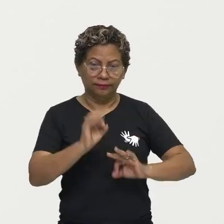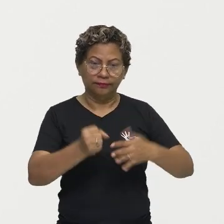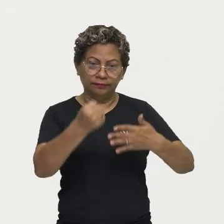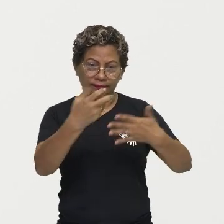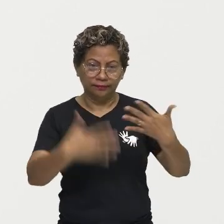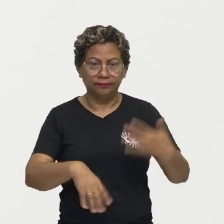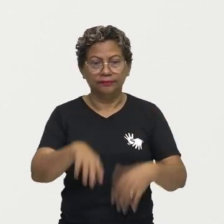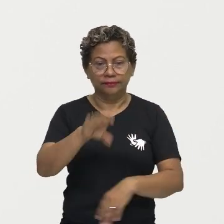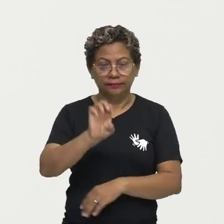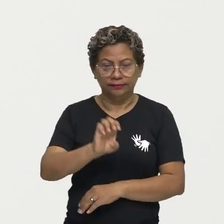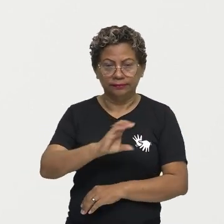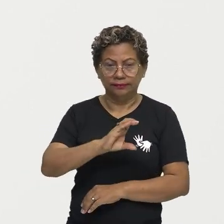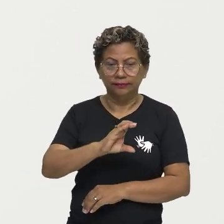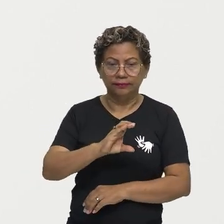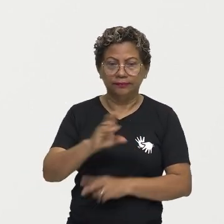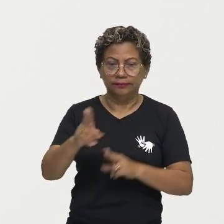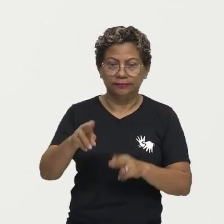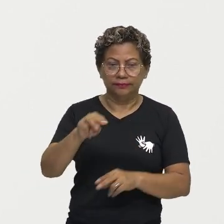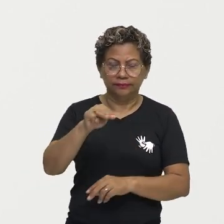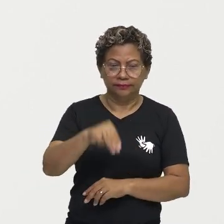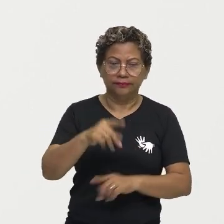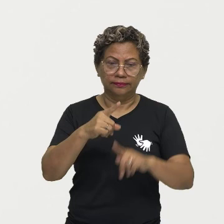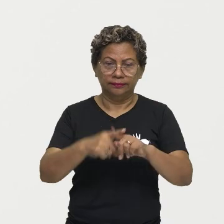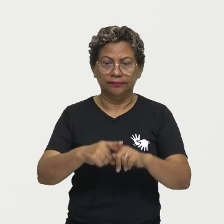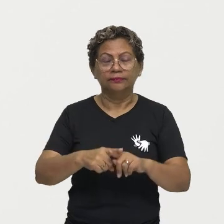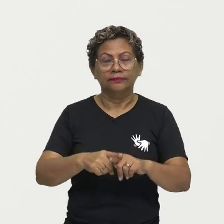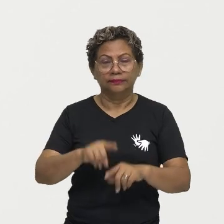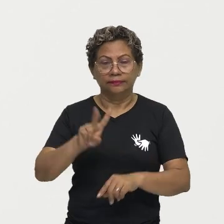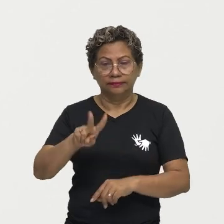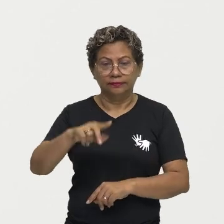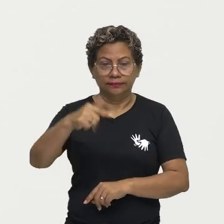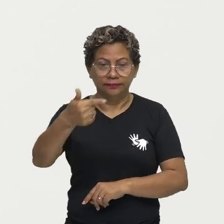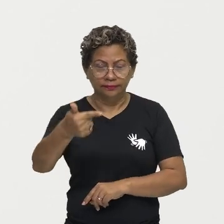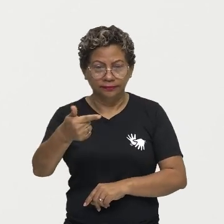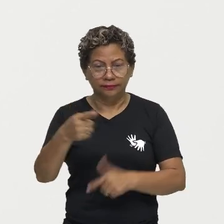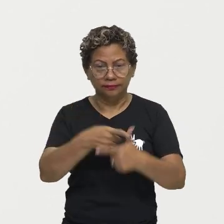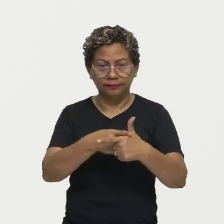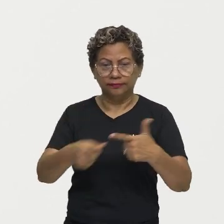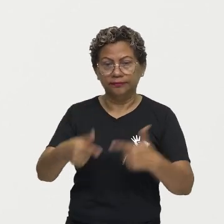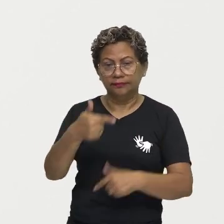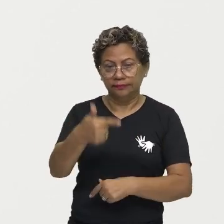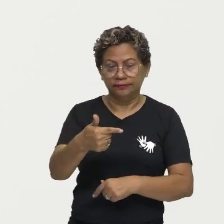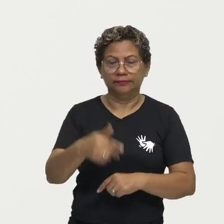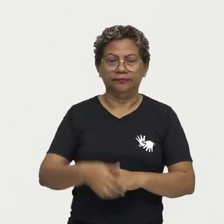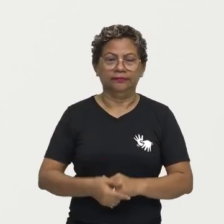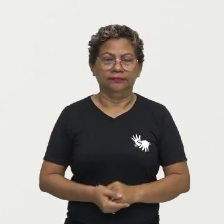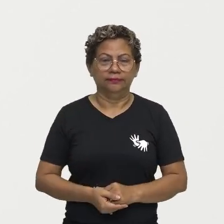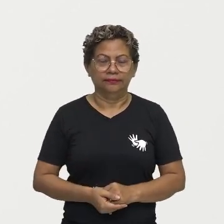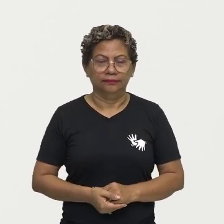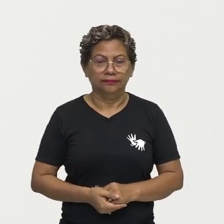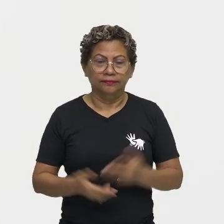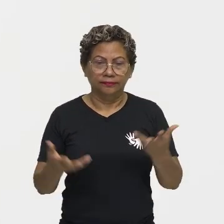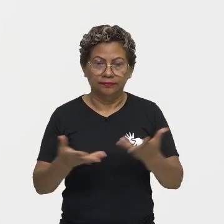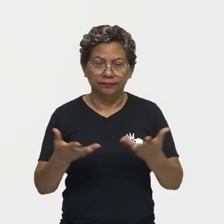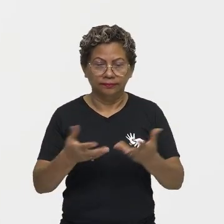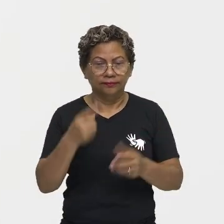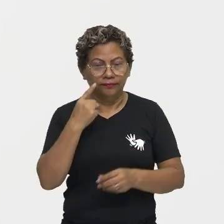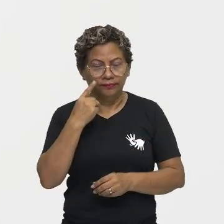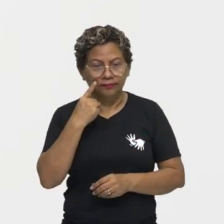vale 15 kg, a velocidade é de 20 metros por segundo, então a gente faz a conta, olha